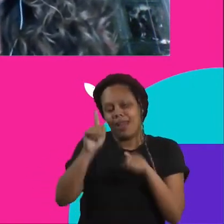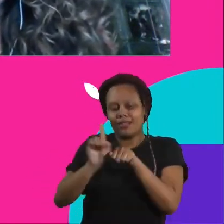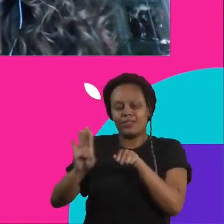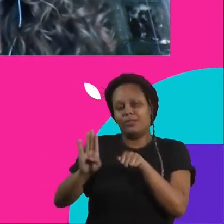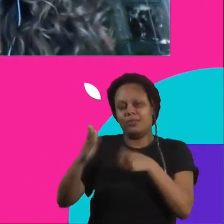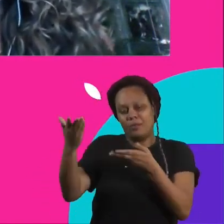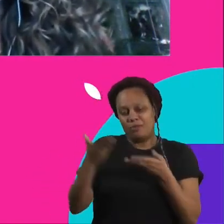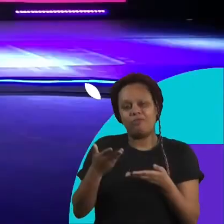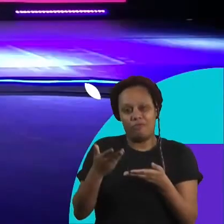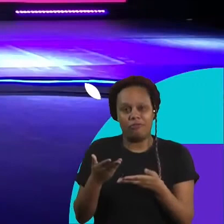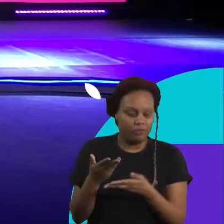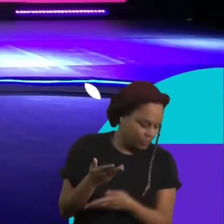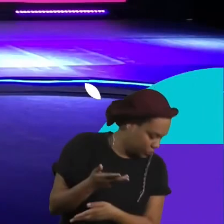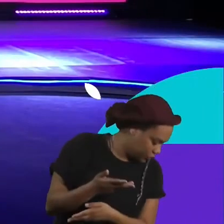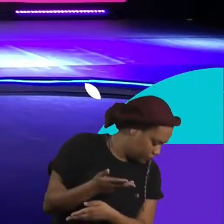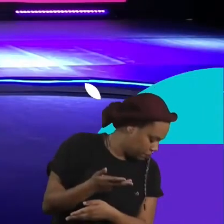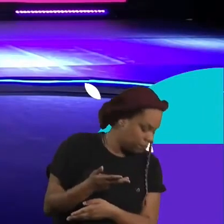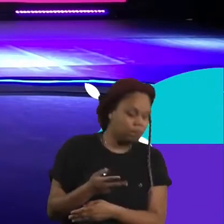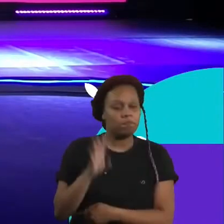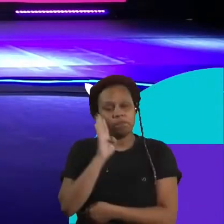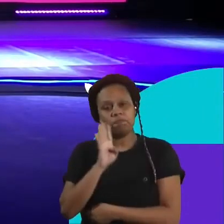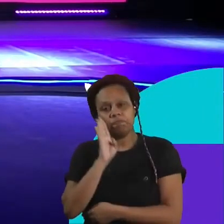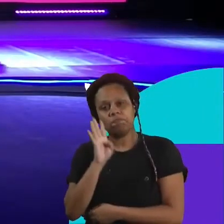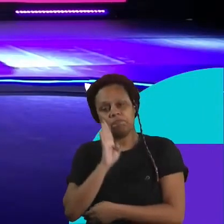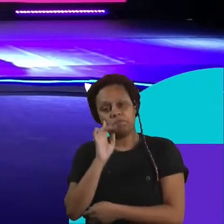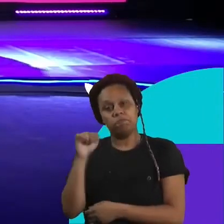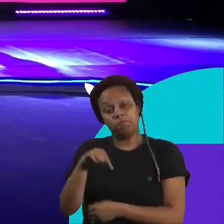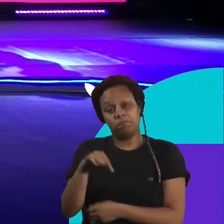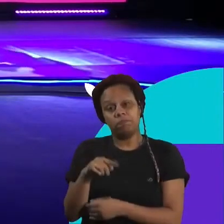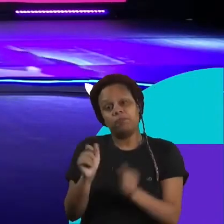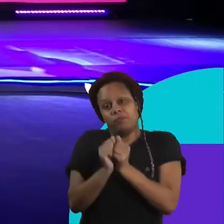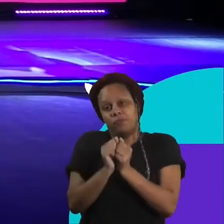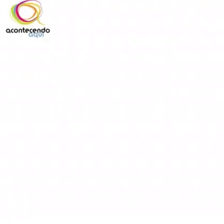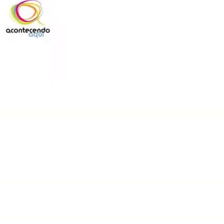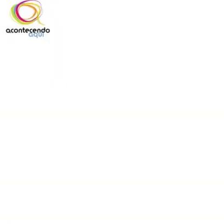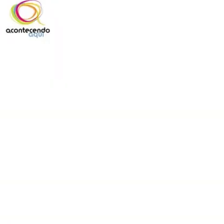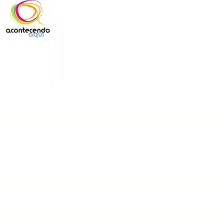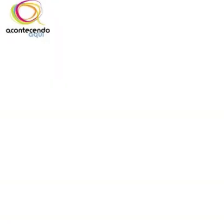convite. É muito legal esse evento de vocês anual, de fazer esse movimento acontecer. Muito obrigado.